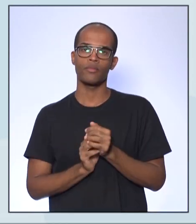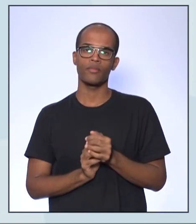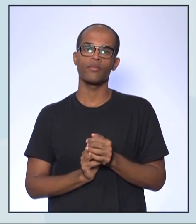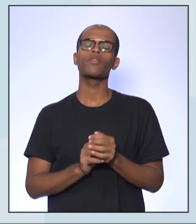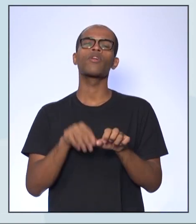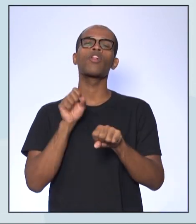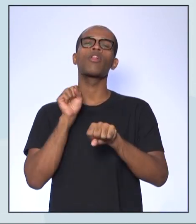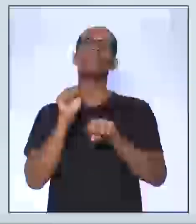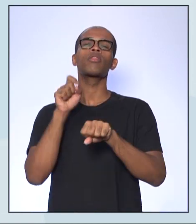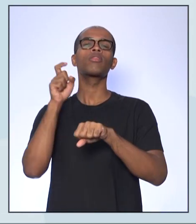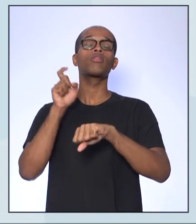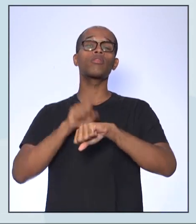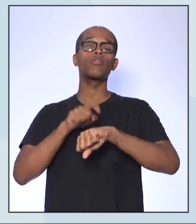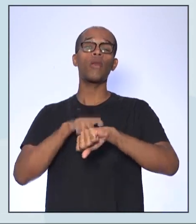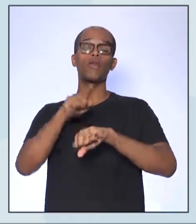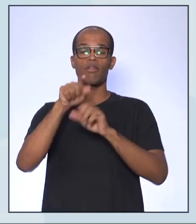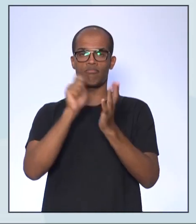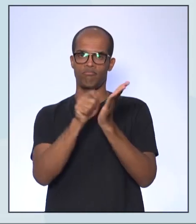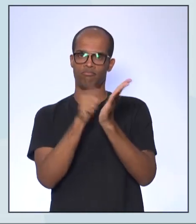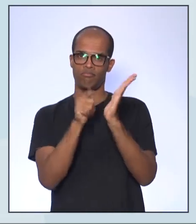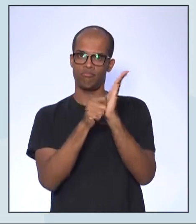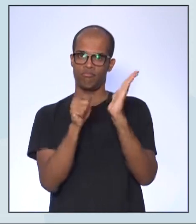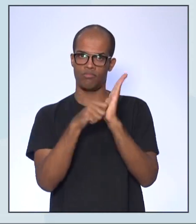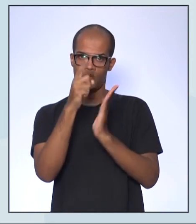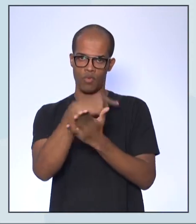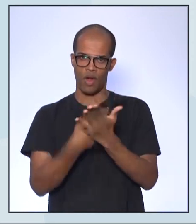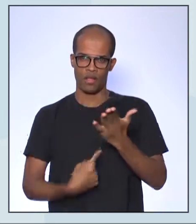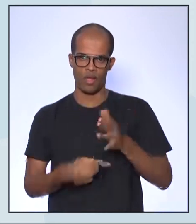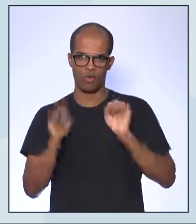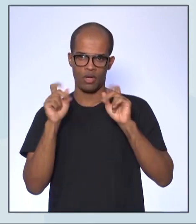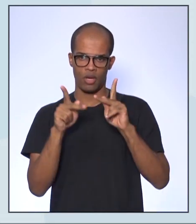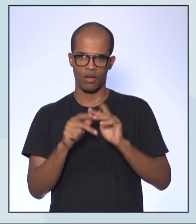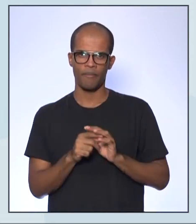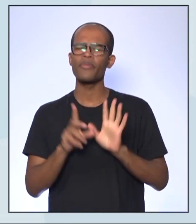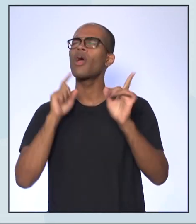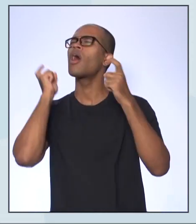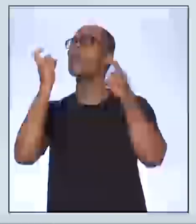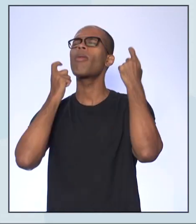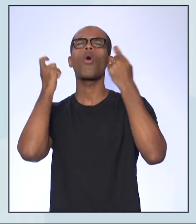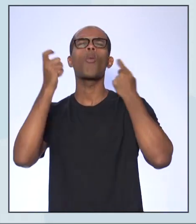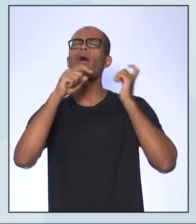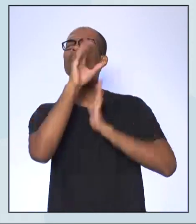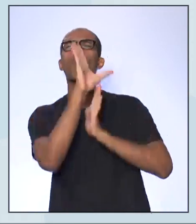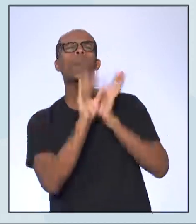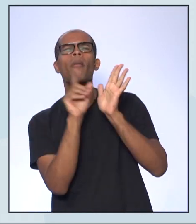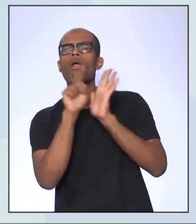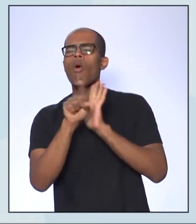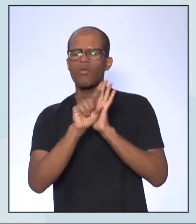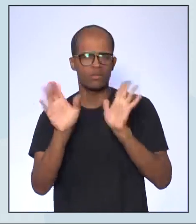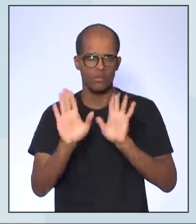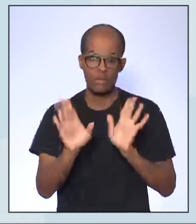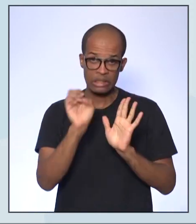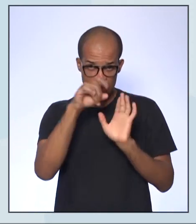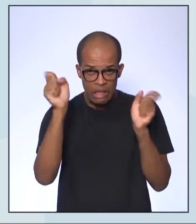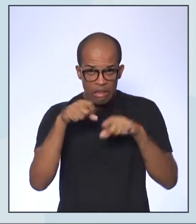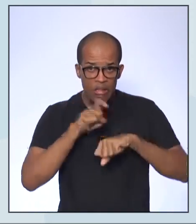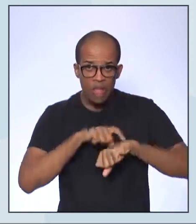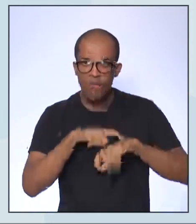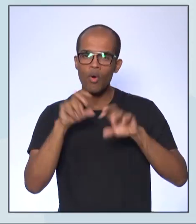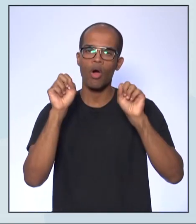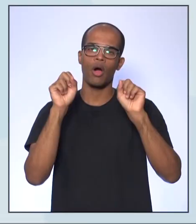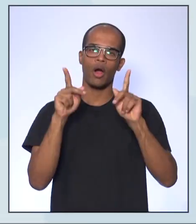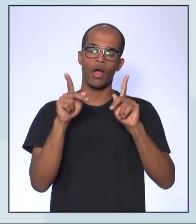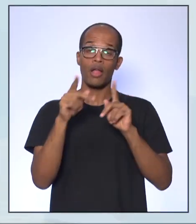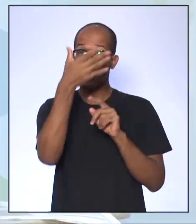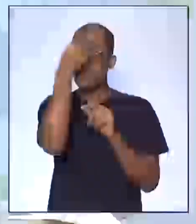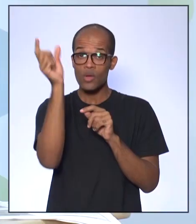um tempinho para que você escreva a sua resposta no seu caderno. Então, não fica preocupado em copiar a pergunta, né? Mas se der tempo, fique tranquilo. E